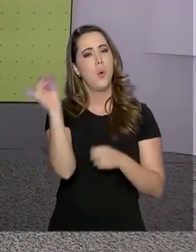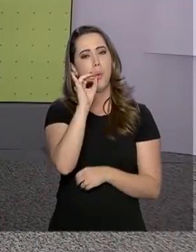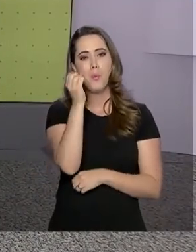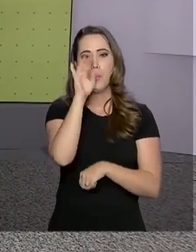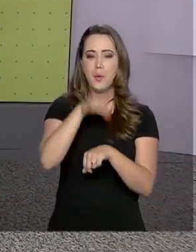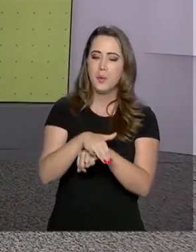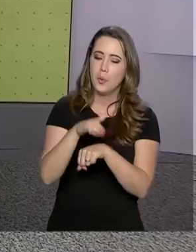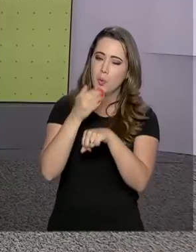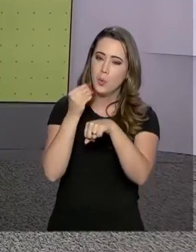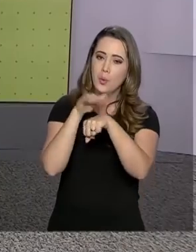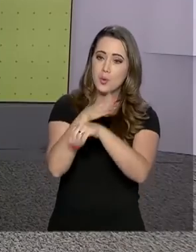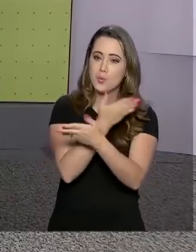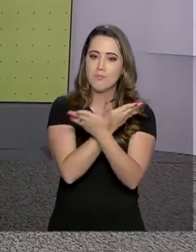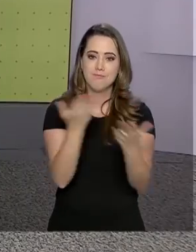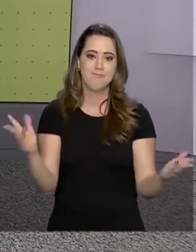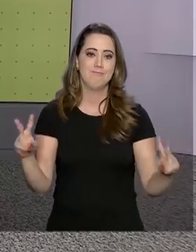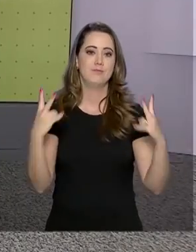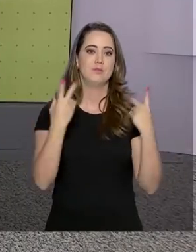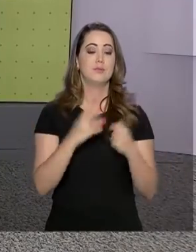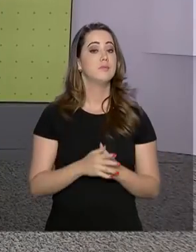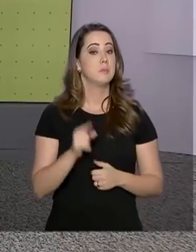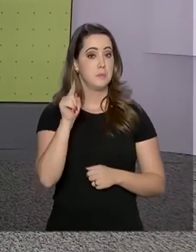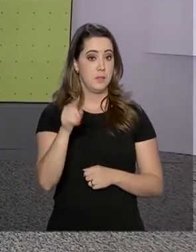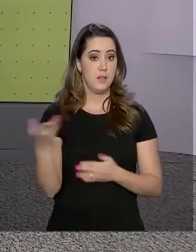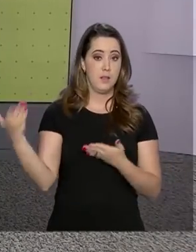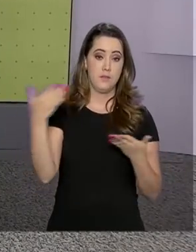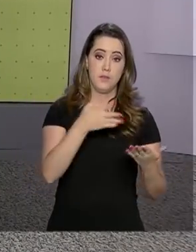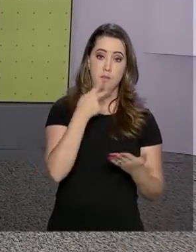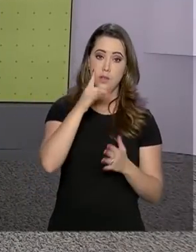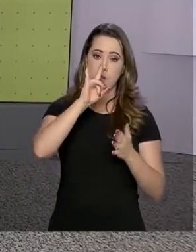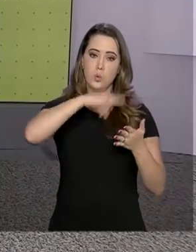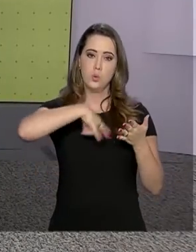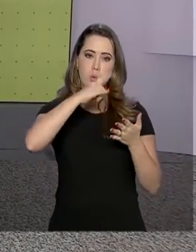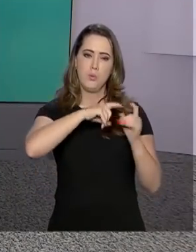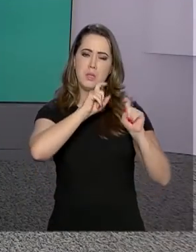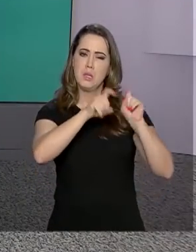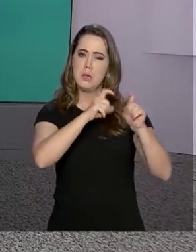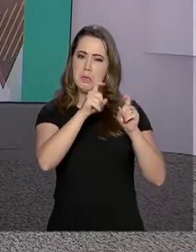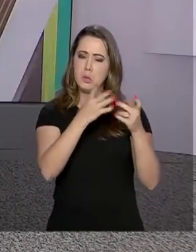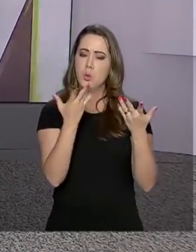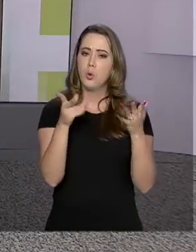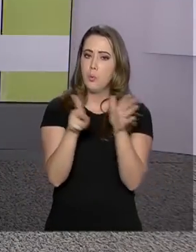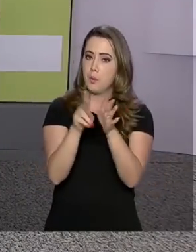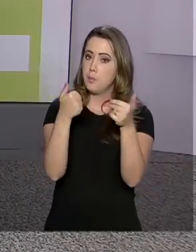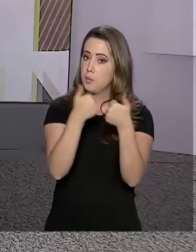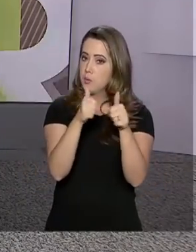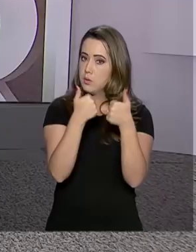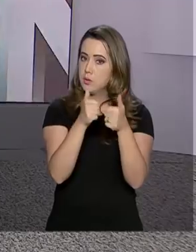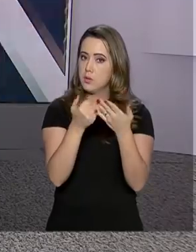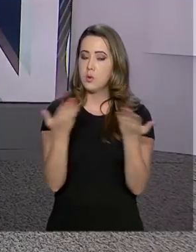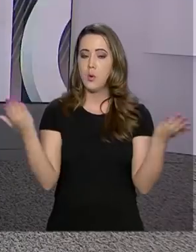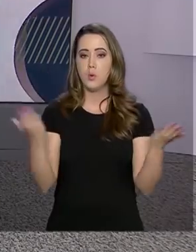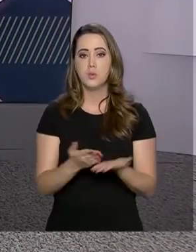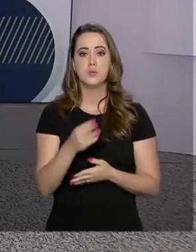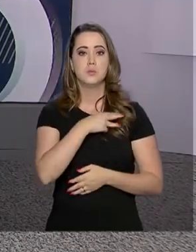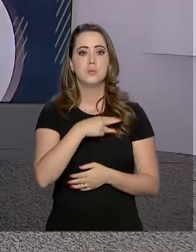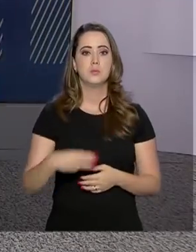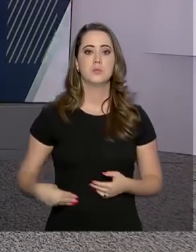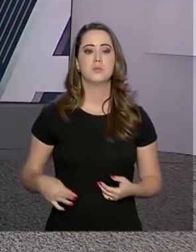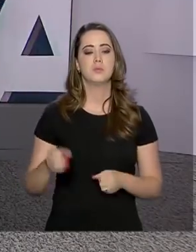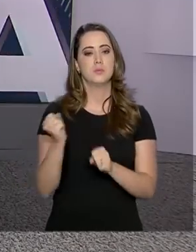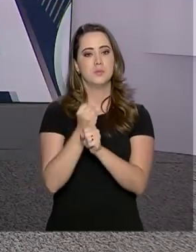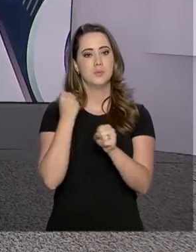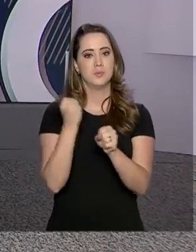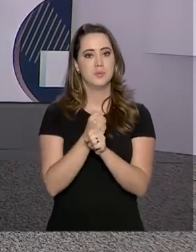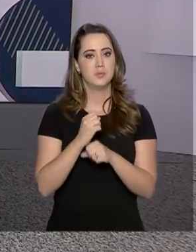Boa noite a todos que nos assistem. A Alessandra veio falar do documento eletrônico de transporte, lançado hoje pelo Ministério